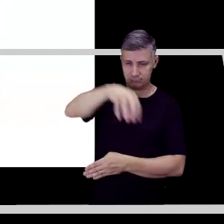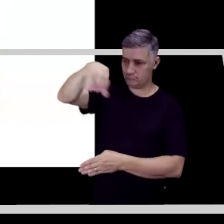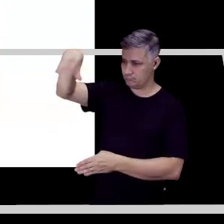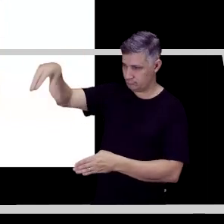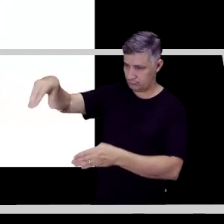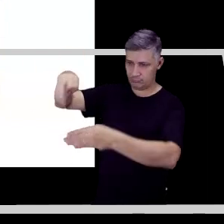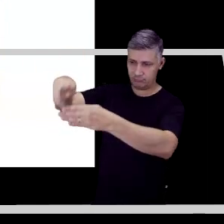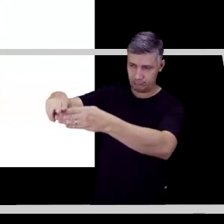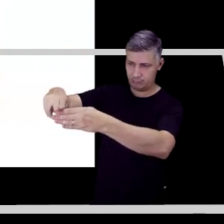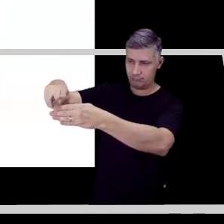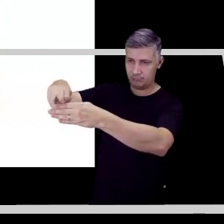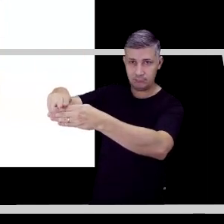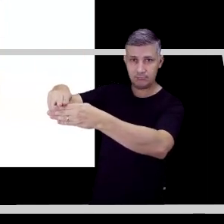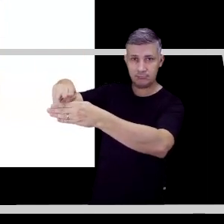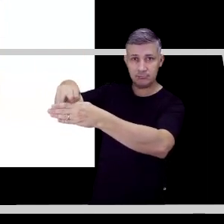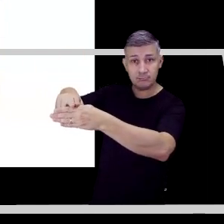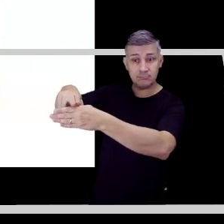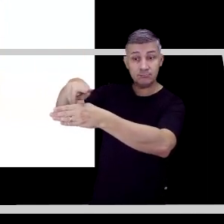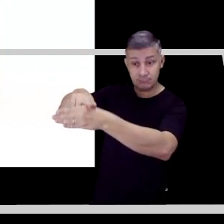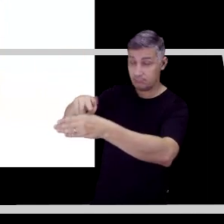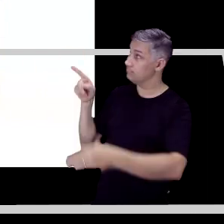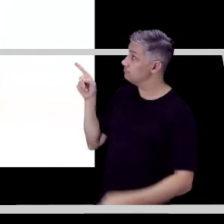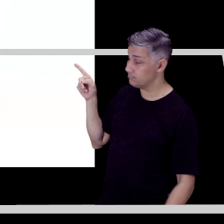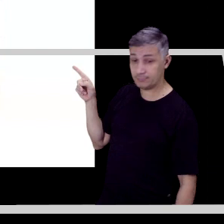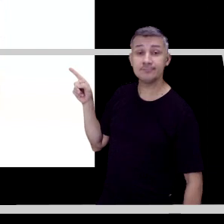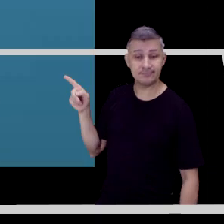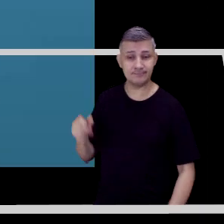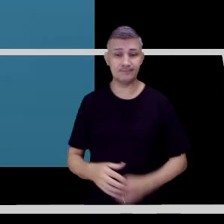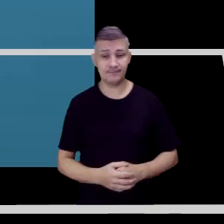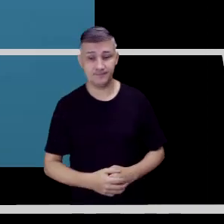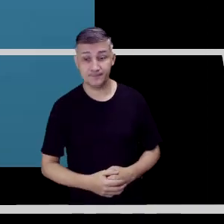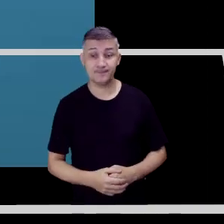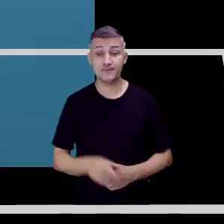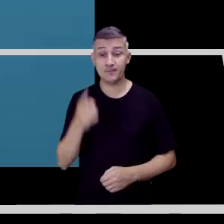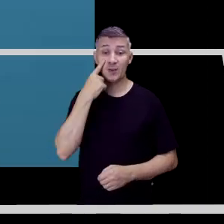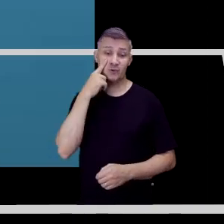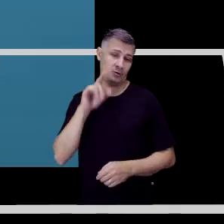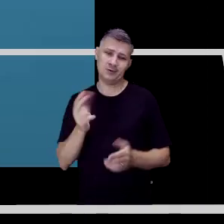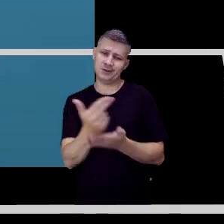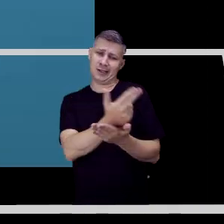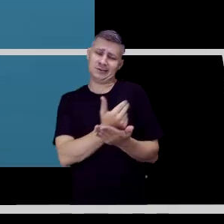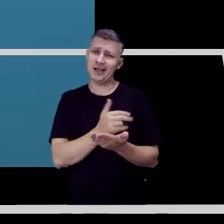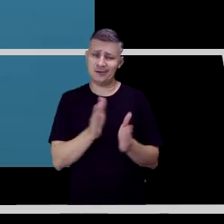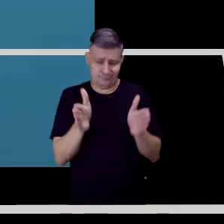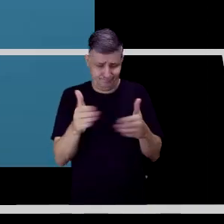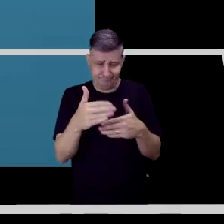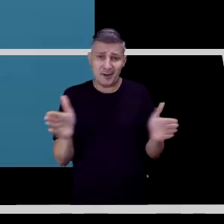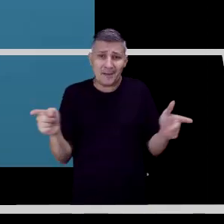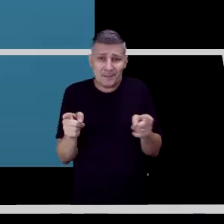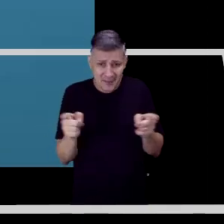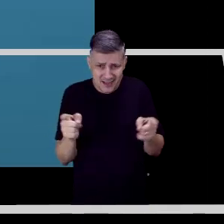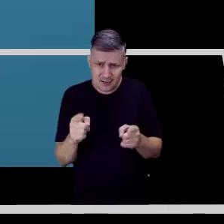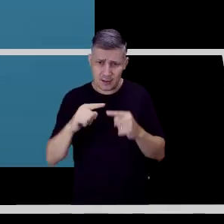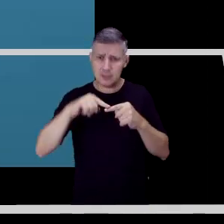vai colocando em sequência cada uma das lajes. Só uma maquete que eu acho que está legal de mostrar,